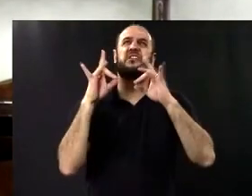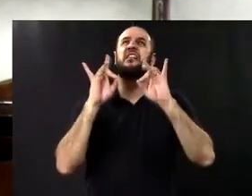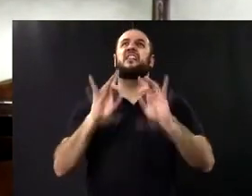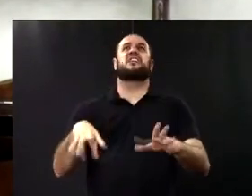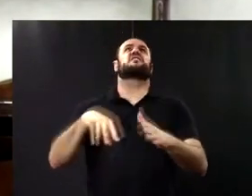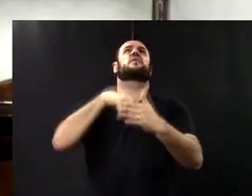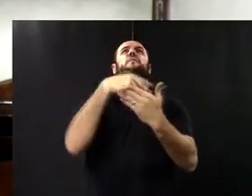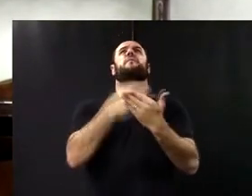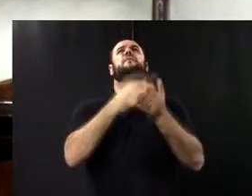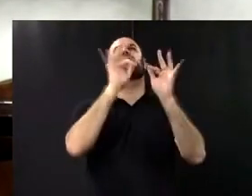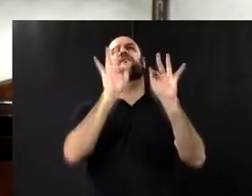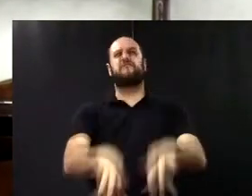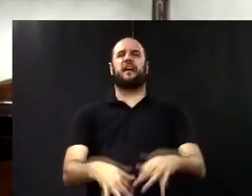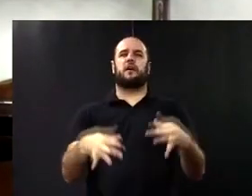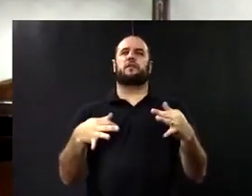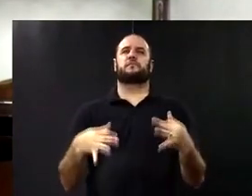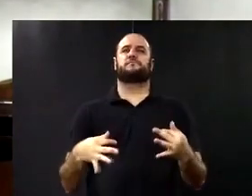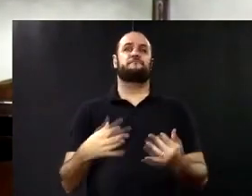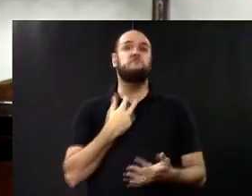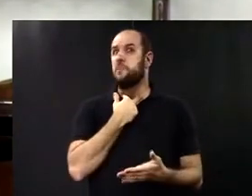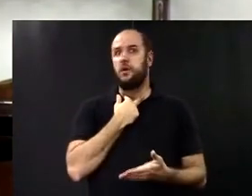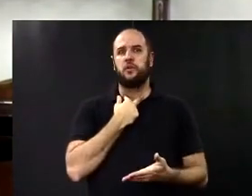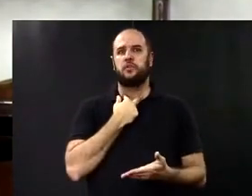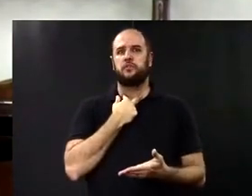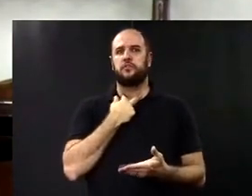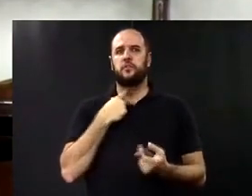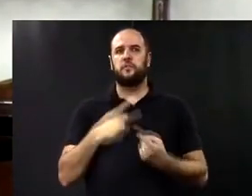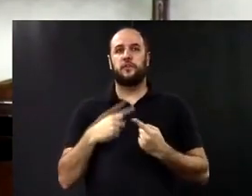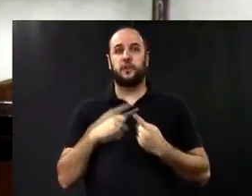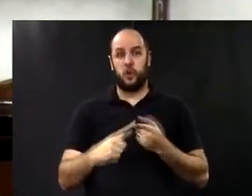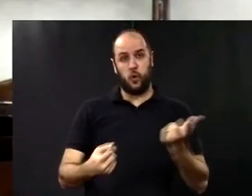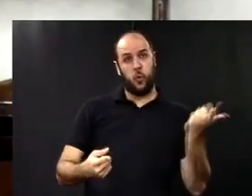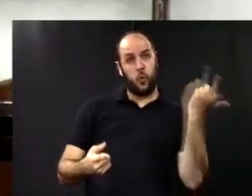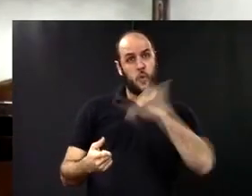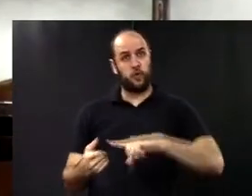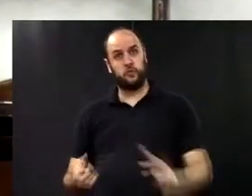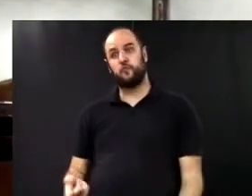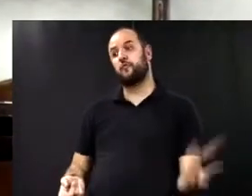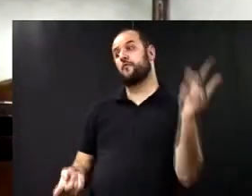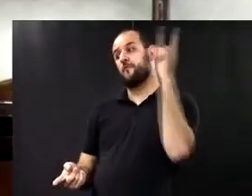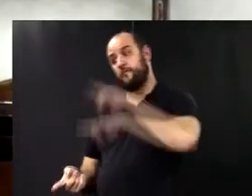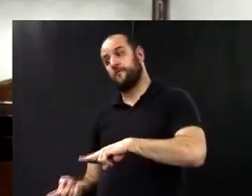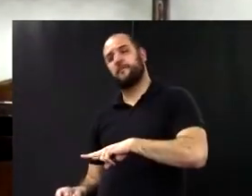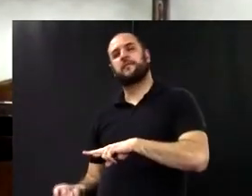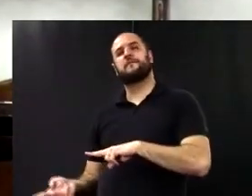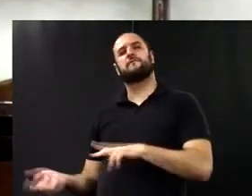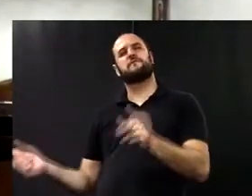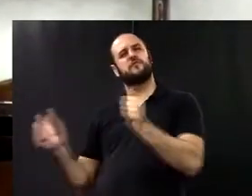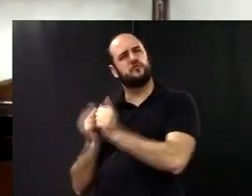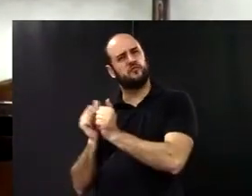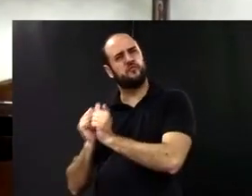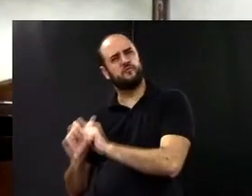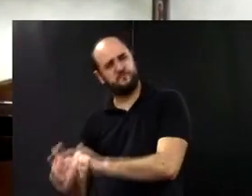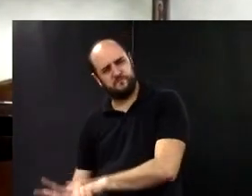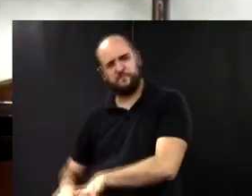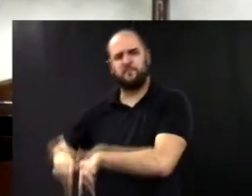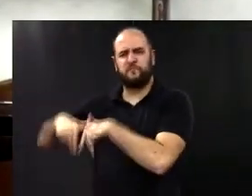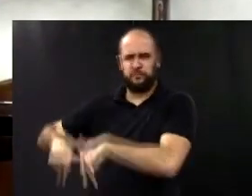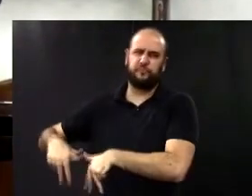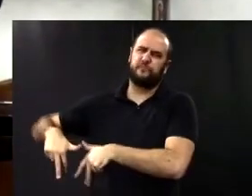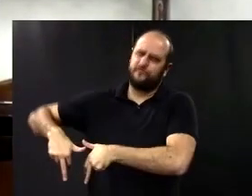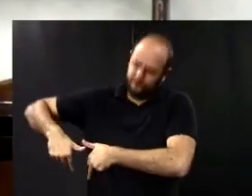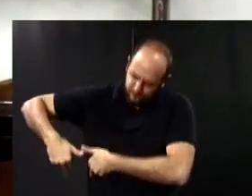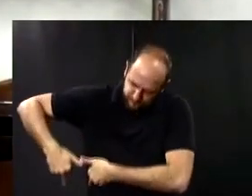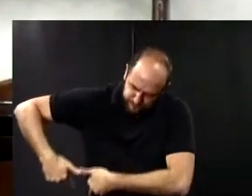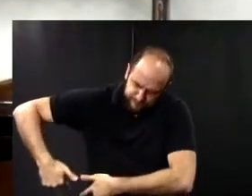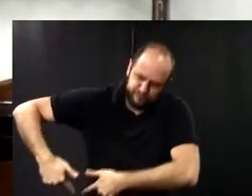pontos. Por quê? Porque agora esse outro competidor vai voltar para carregar, se for preciso, no colo, até